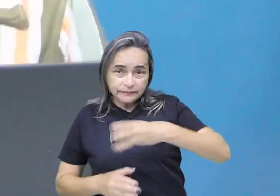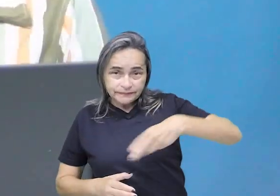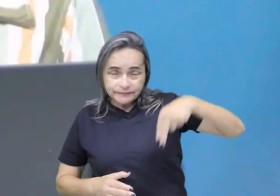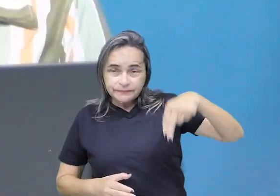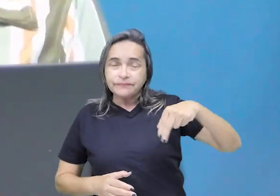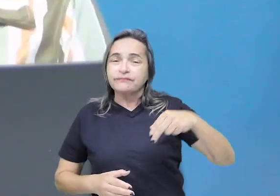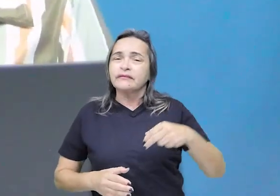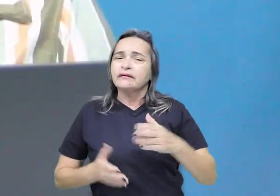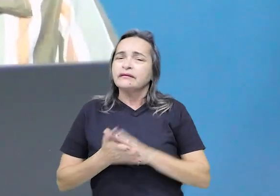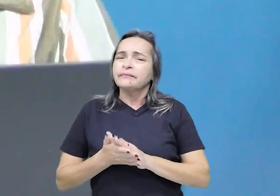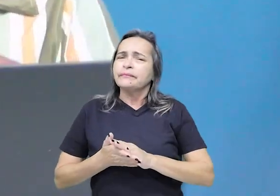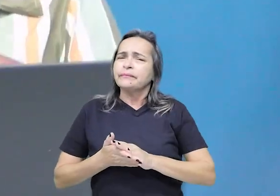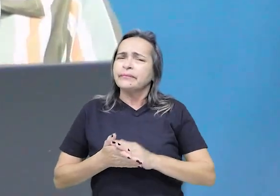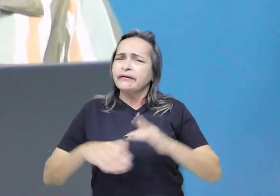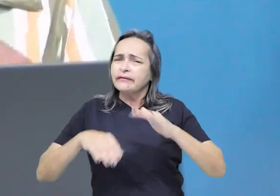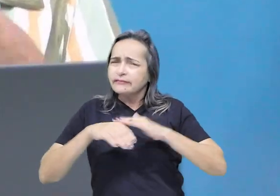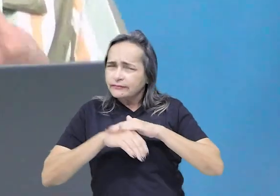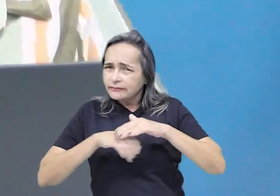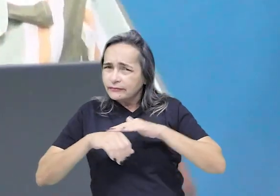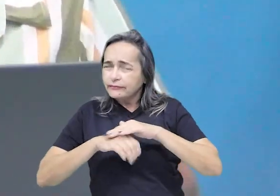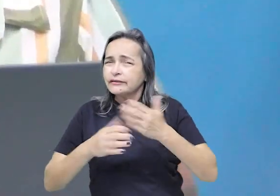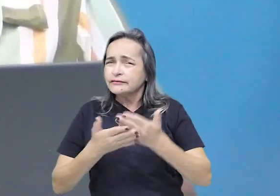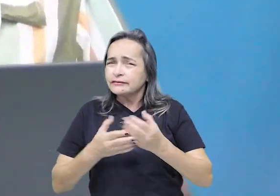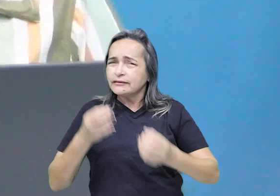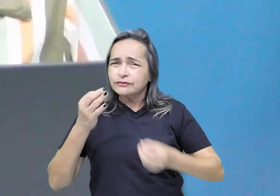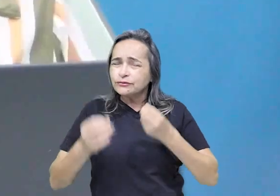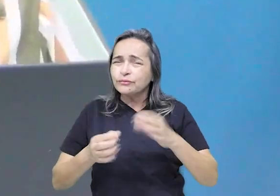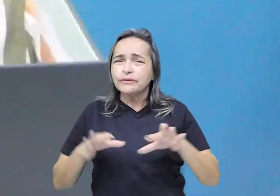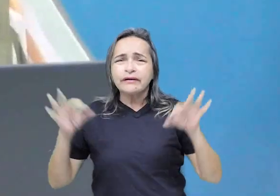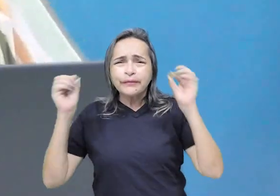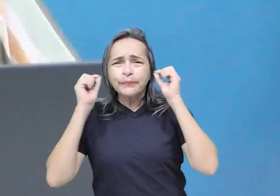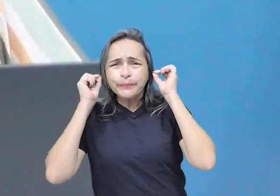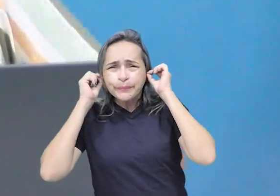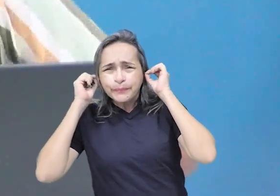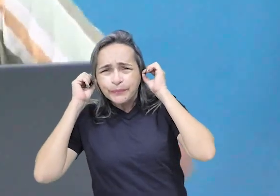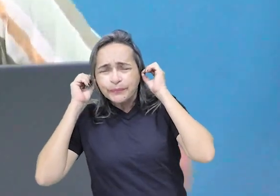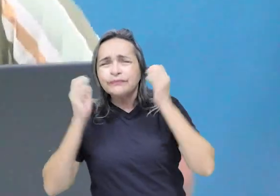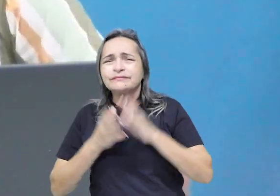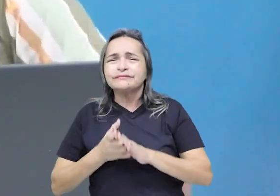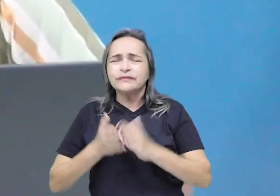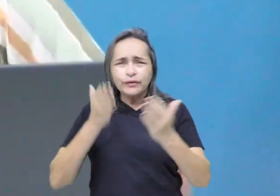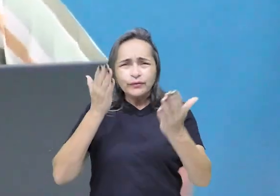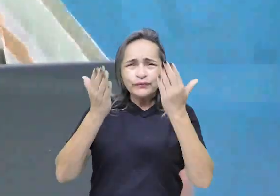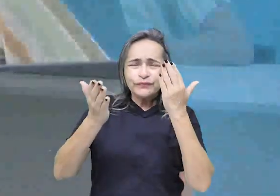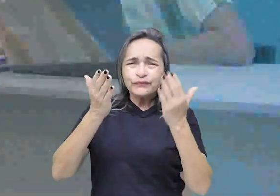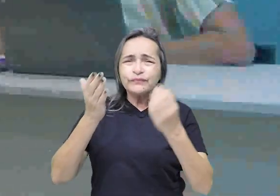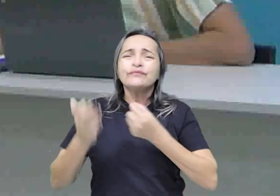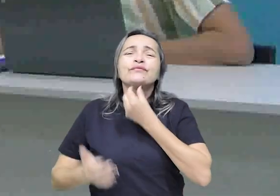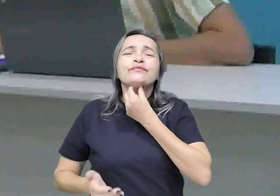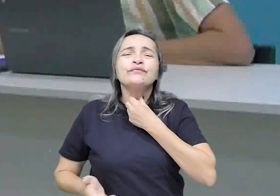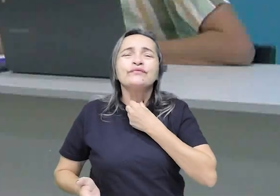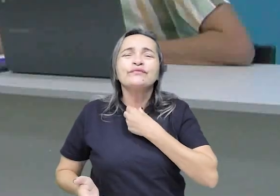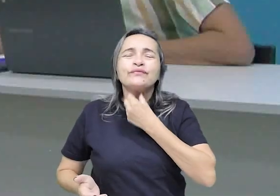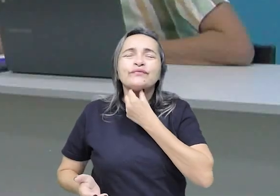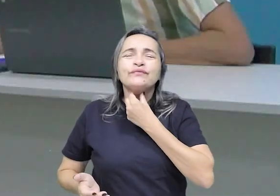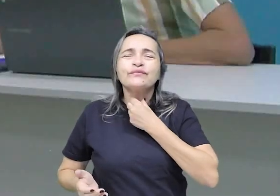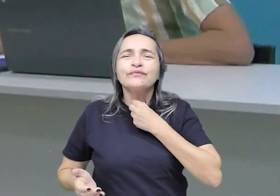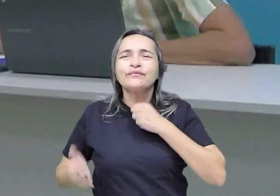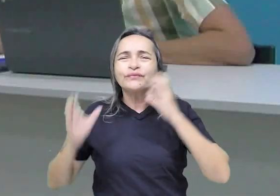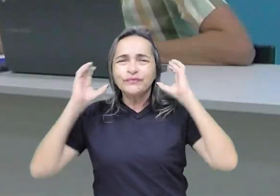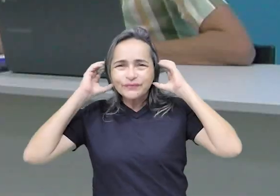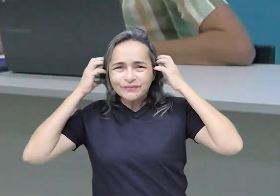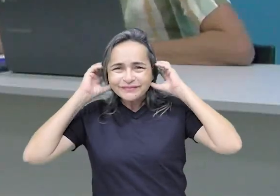ideia sobre aparelho auditivo, fonoaudiologia e cultura surda. Será um prazer.